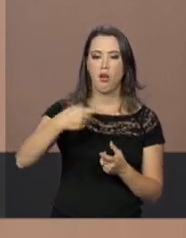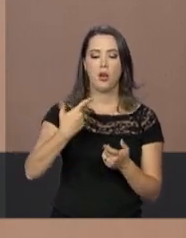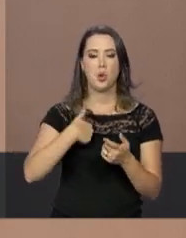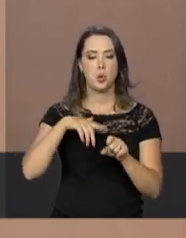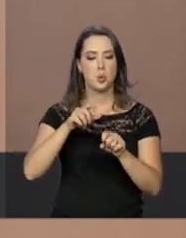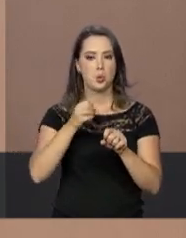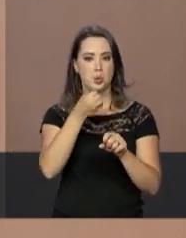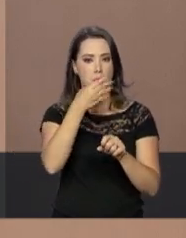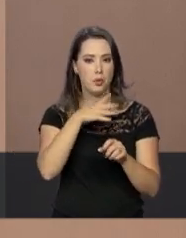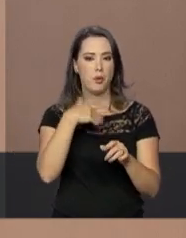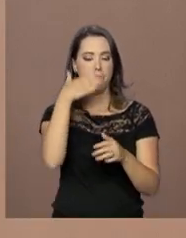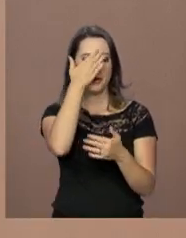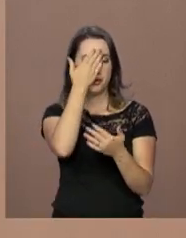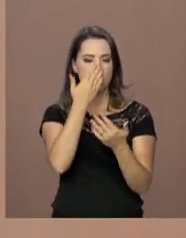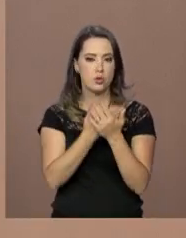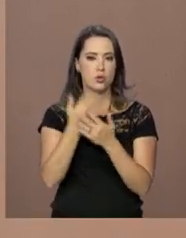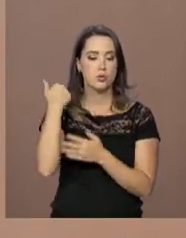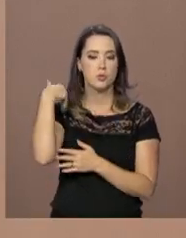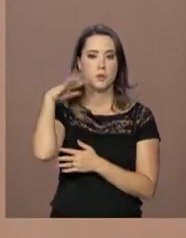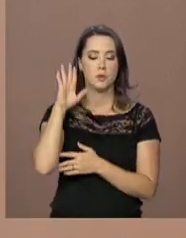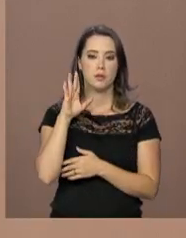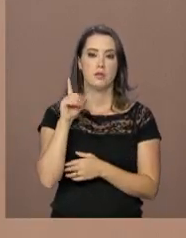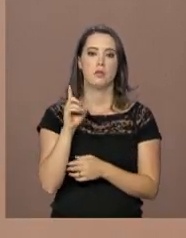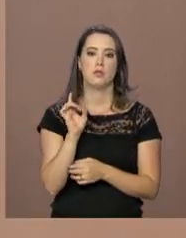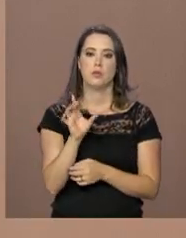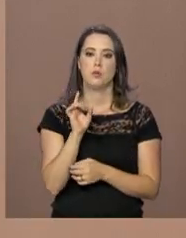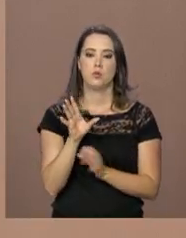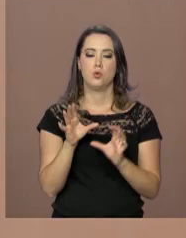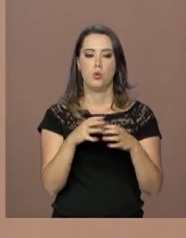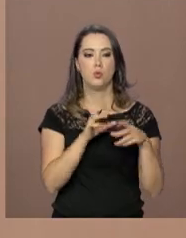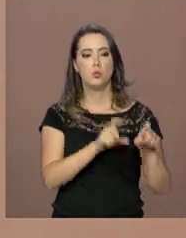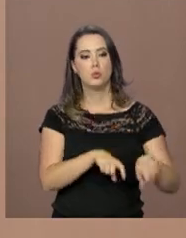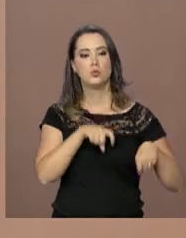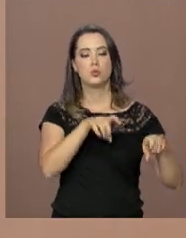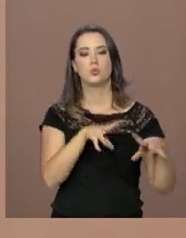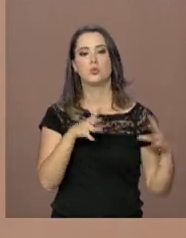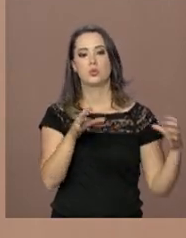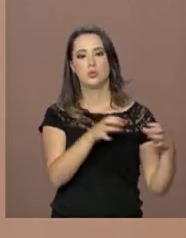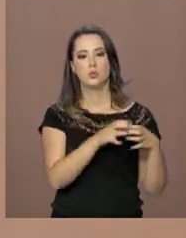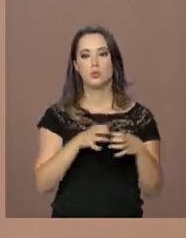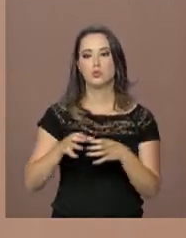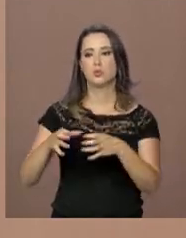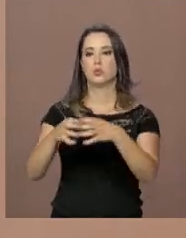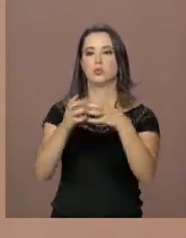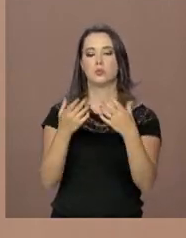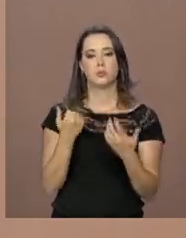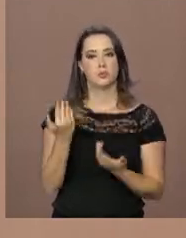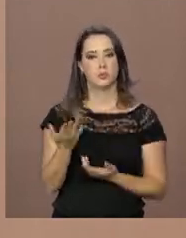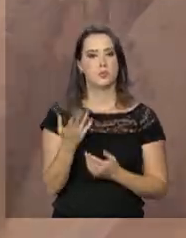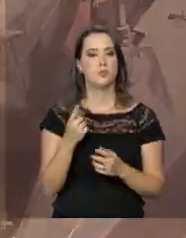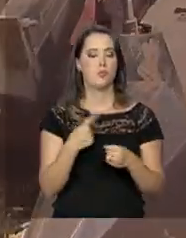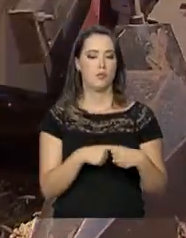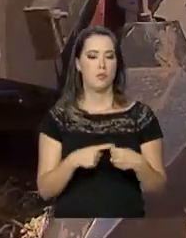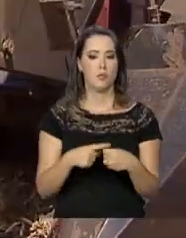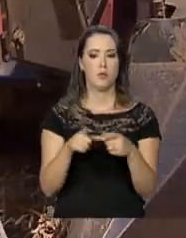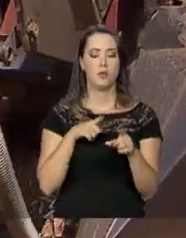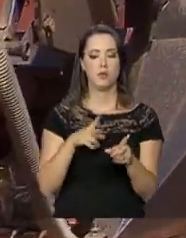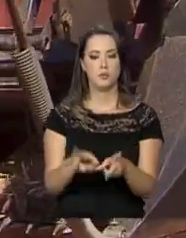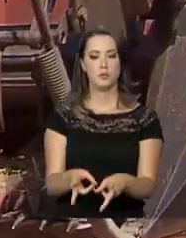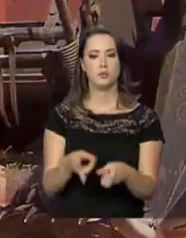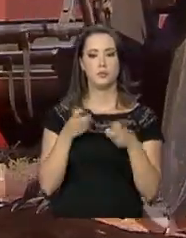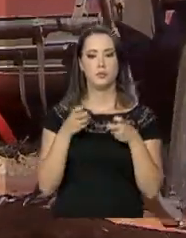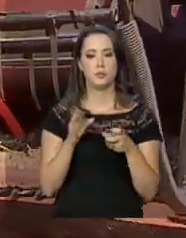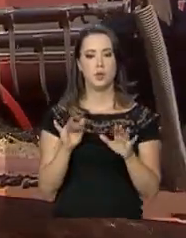faz com que ele acredite cada vez mais no seu negócio. Isso não é só o produtor rural, todos os segmentos, seja rural ou urbano, percebem,